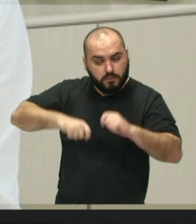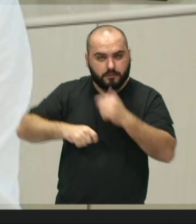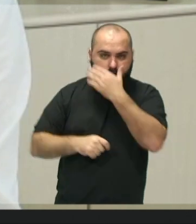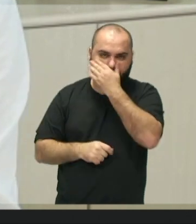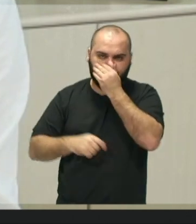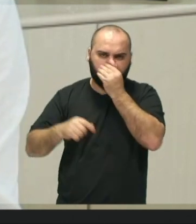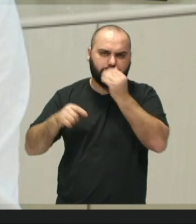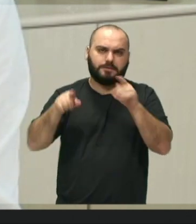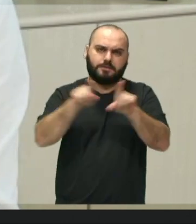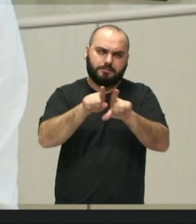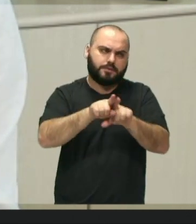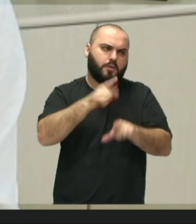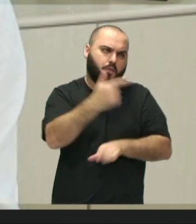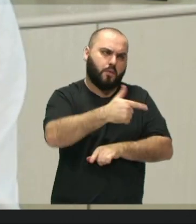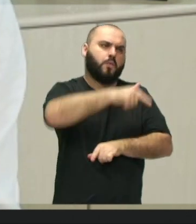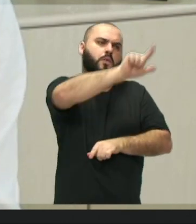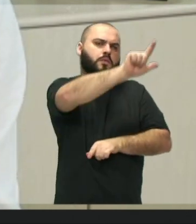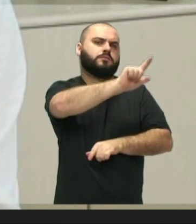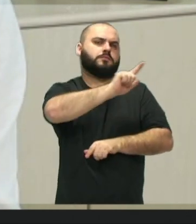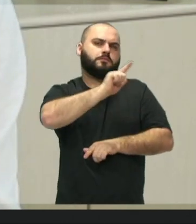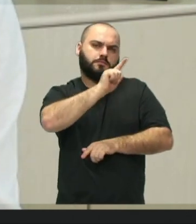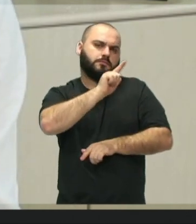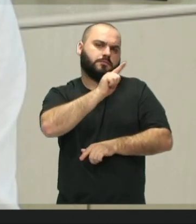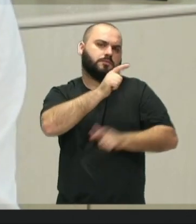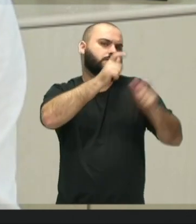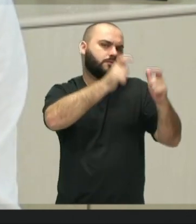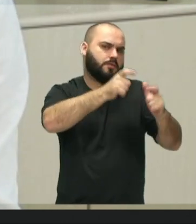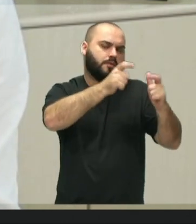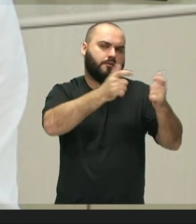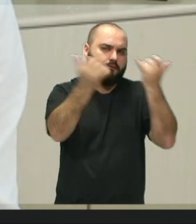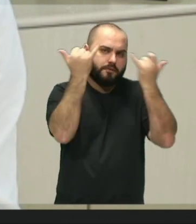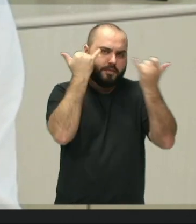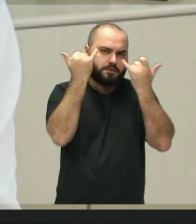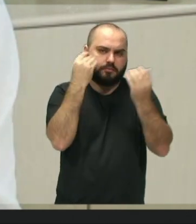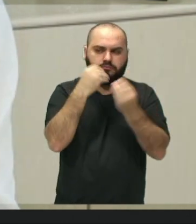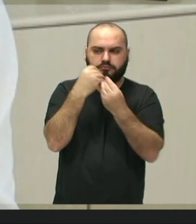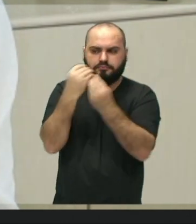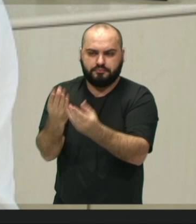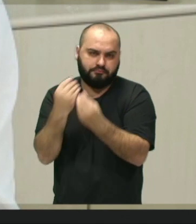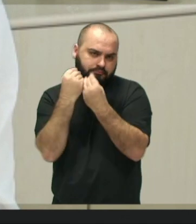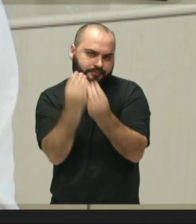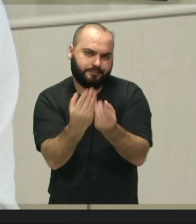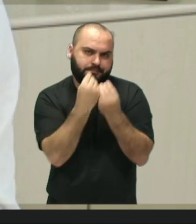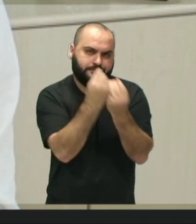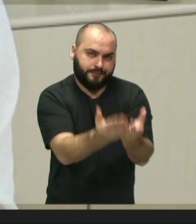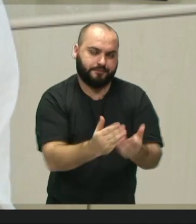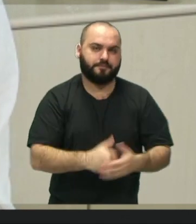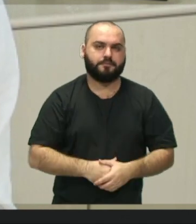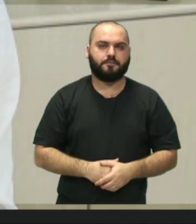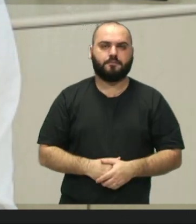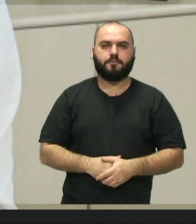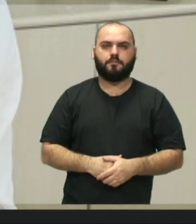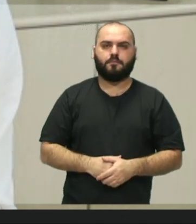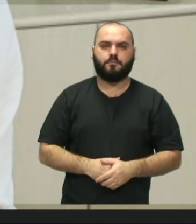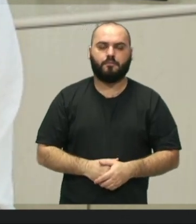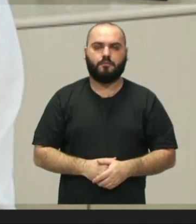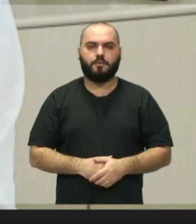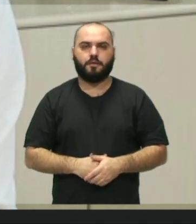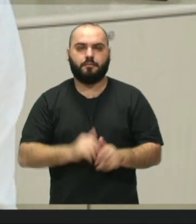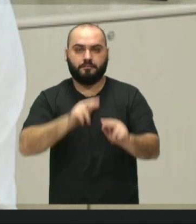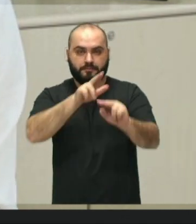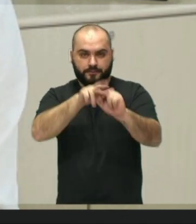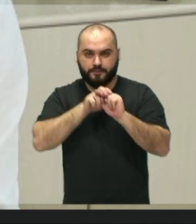por outros órgãos, e naturalmente essa informação foi levada ao conhecimento. Então, a partir, tão logo sejam concluídas